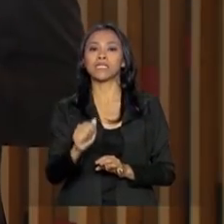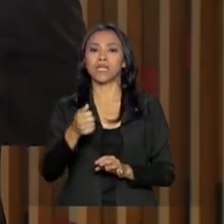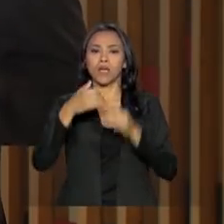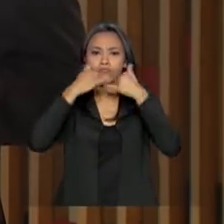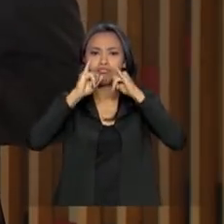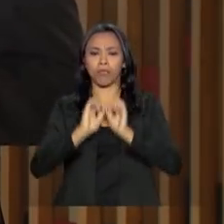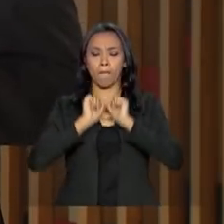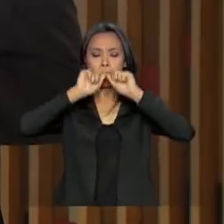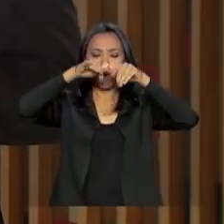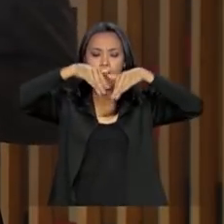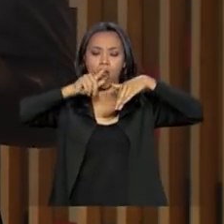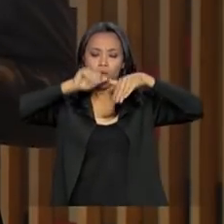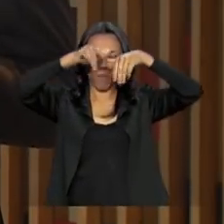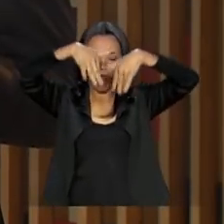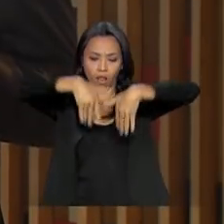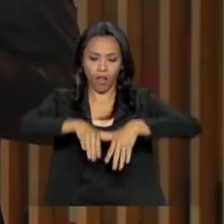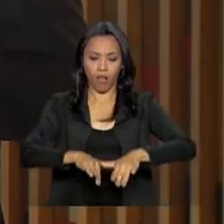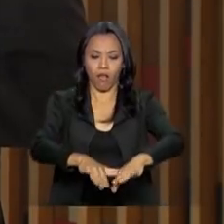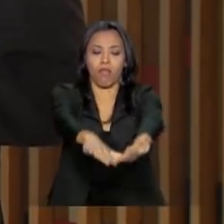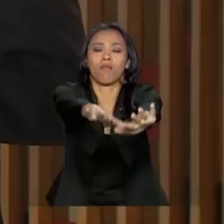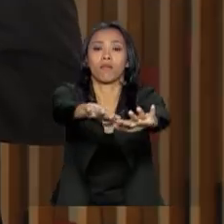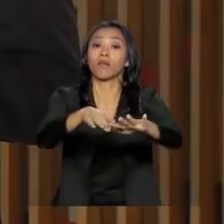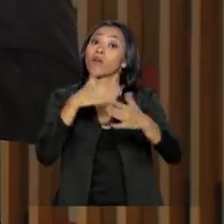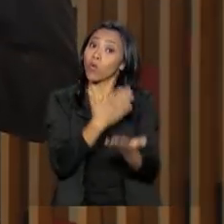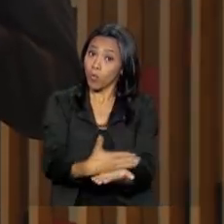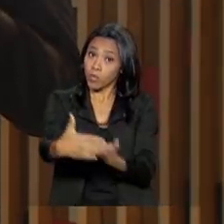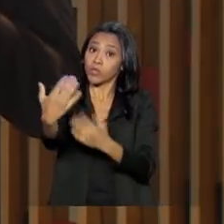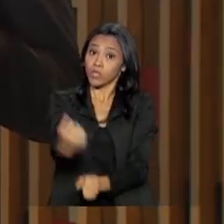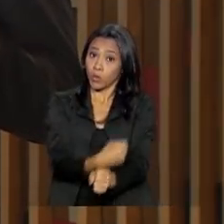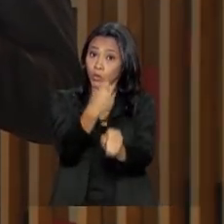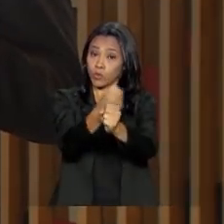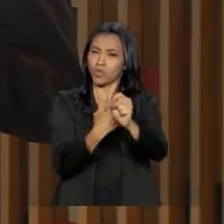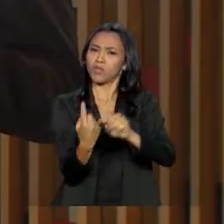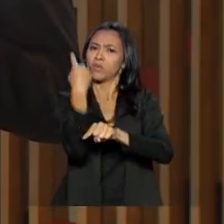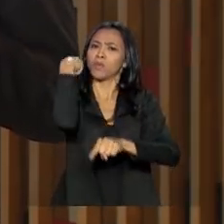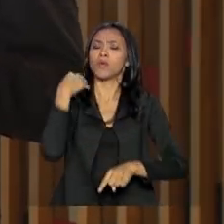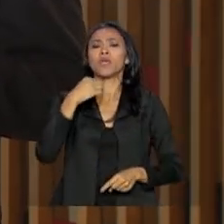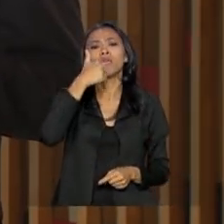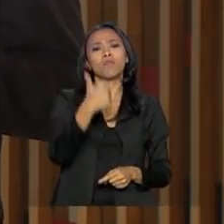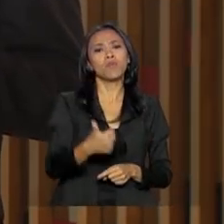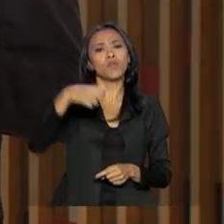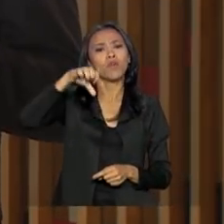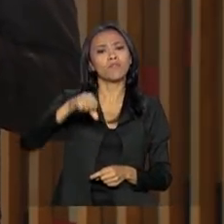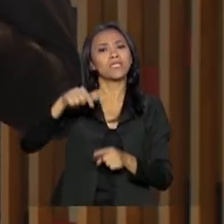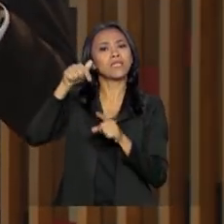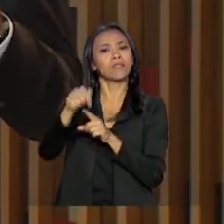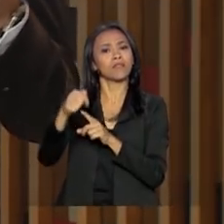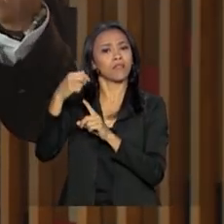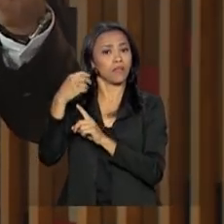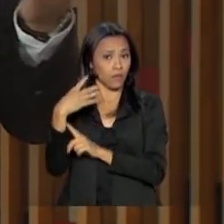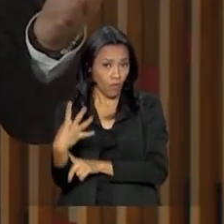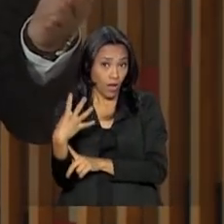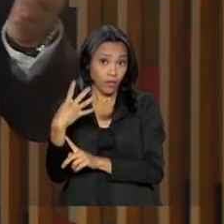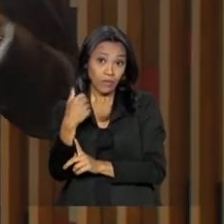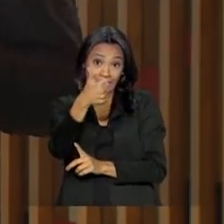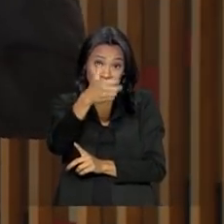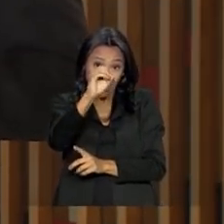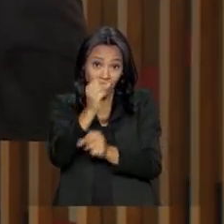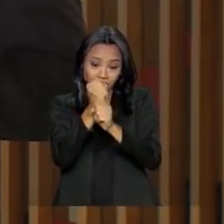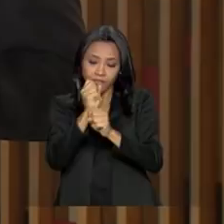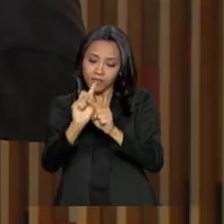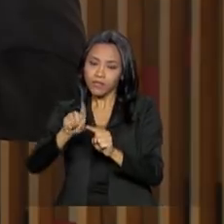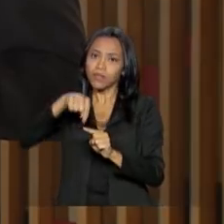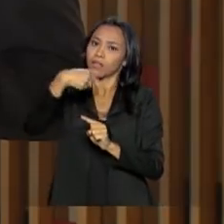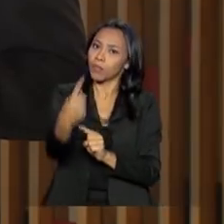maior empreendimento elétrico da época começou a ser construído em 1974 e 10 anos depois